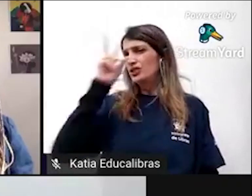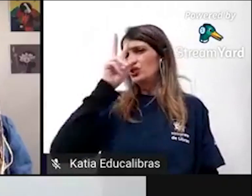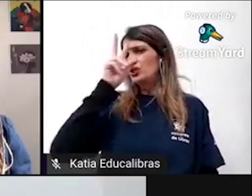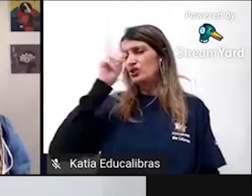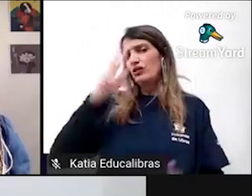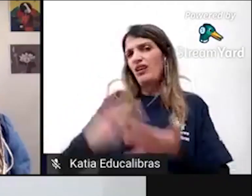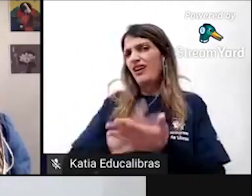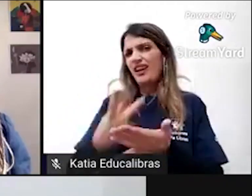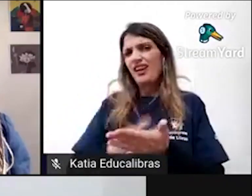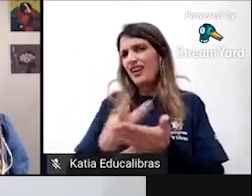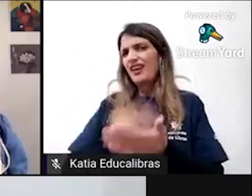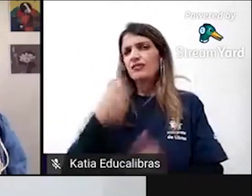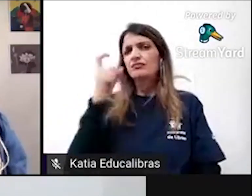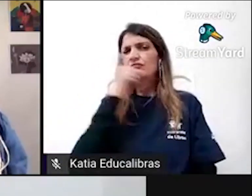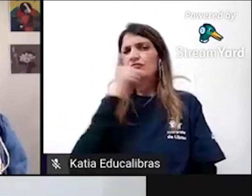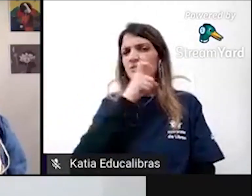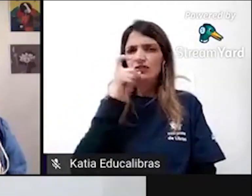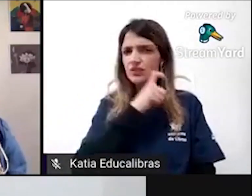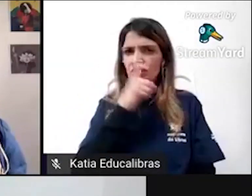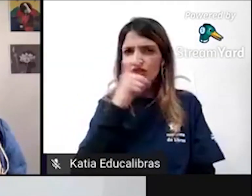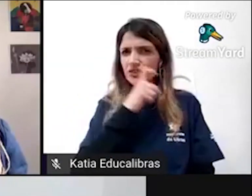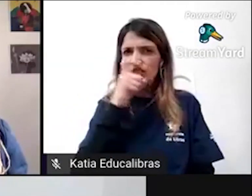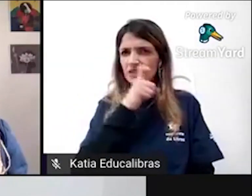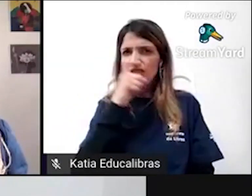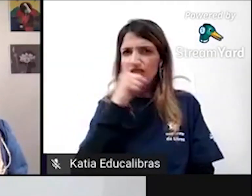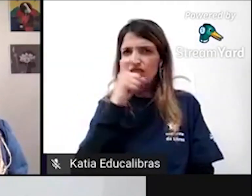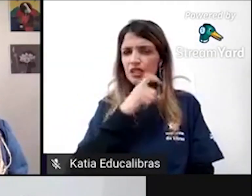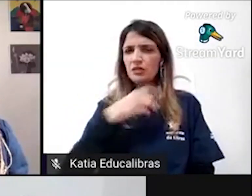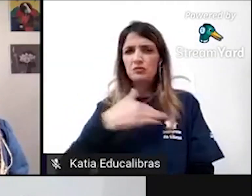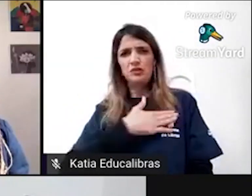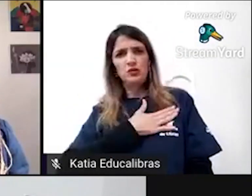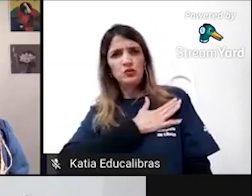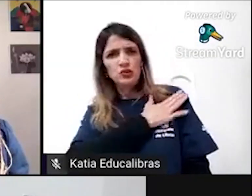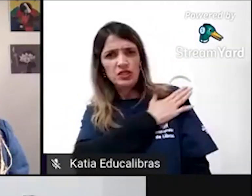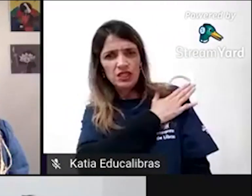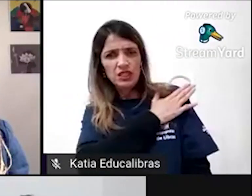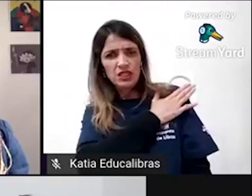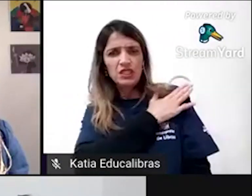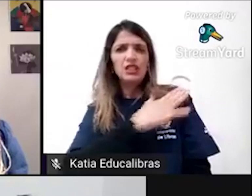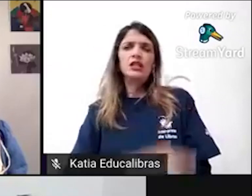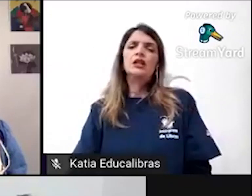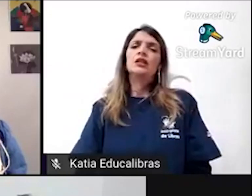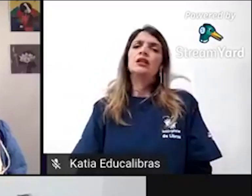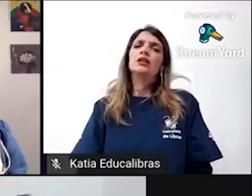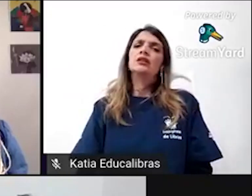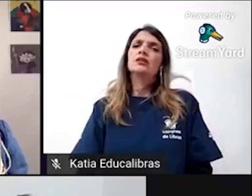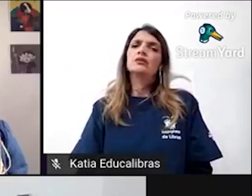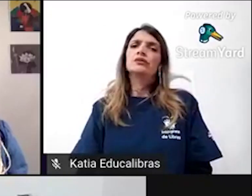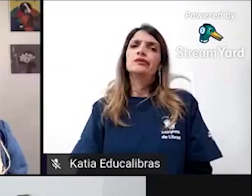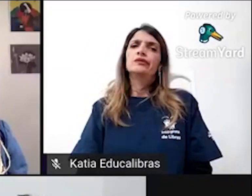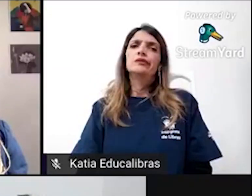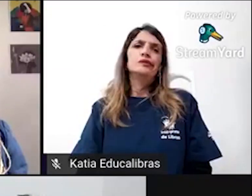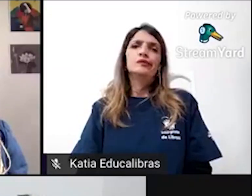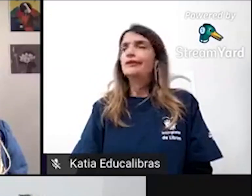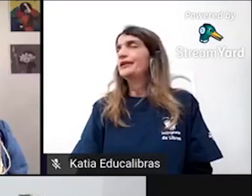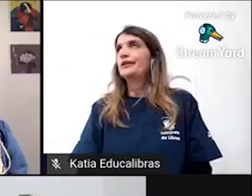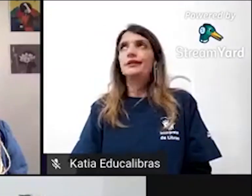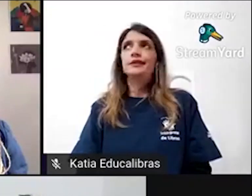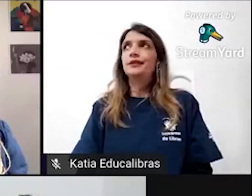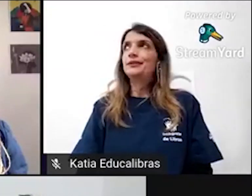série de preconceitos, né? Trazia toda uma série